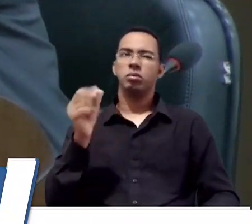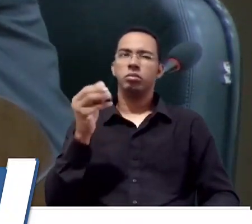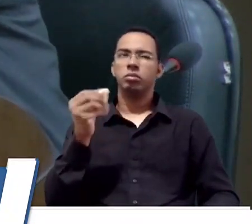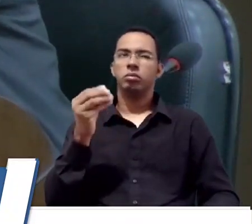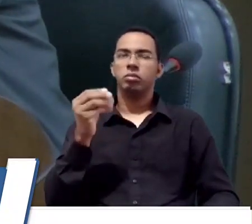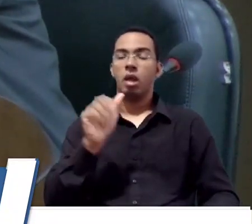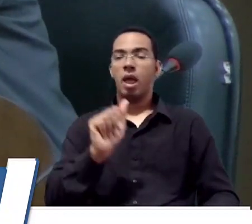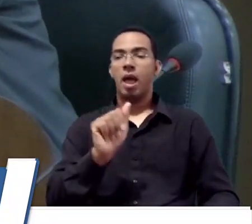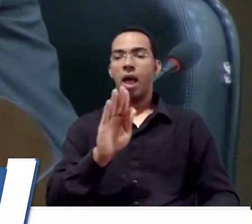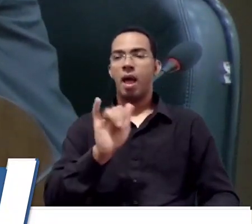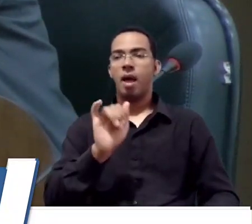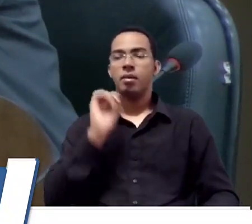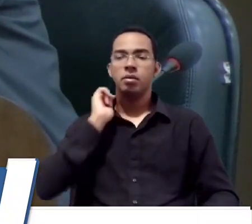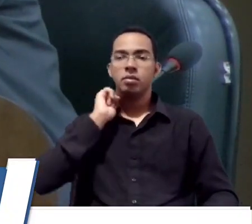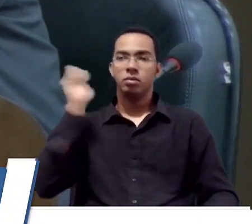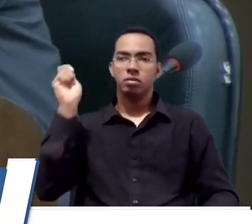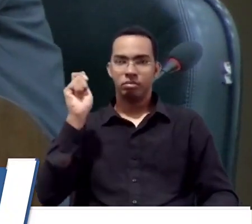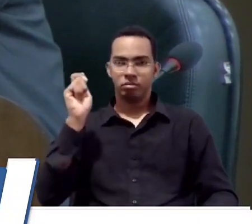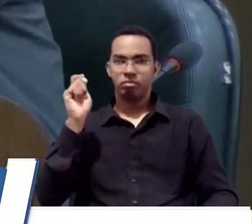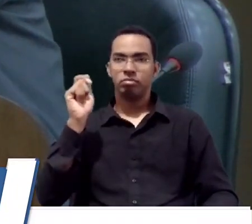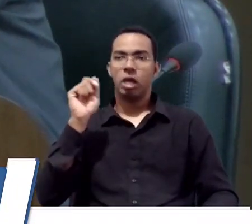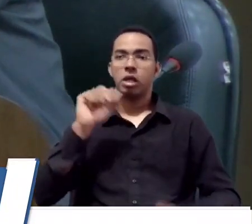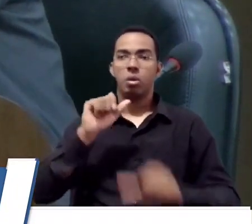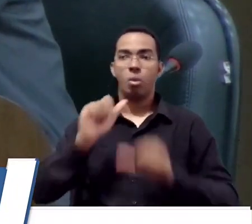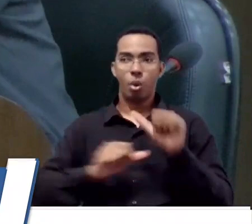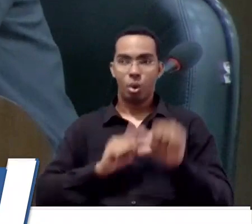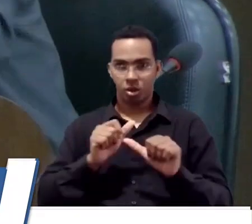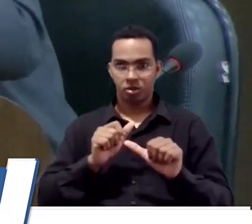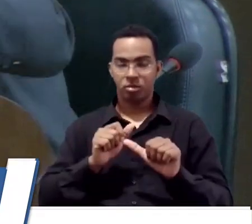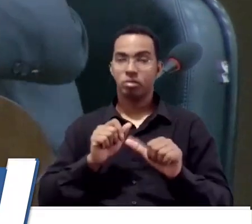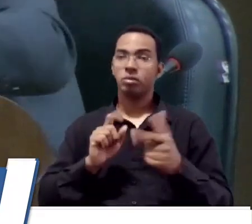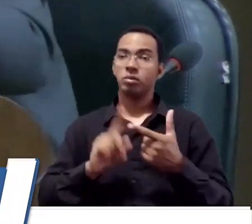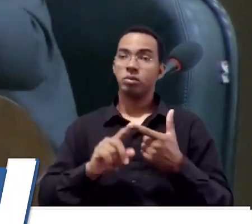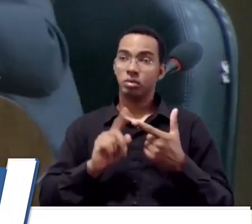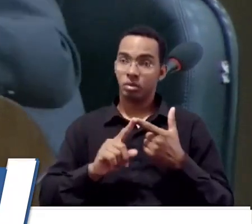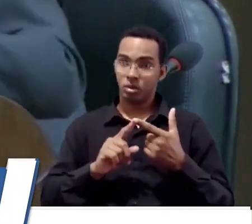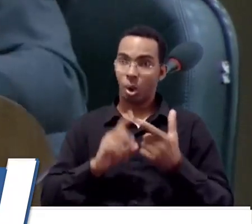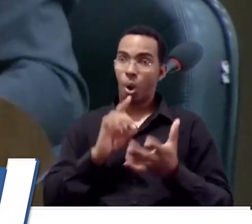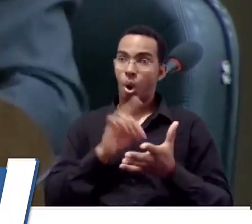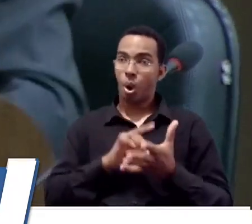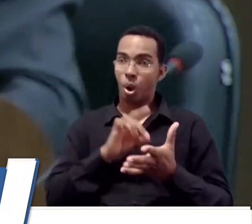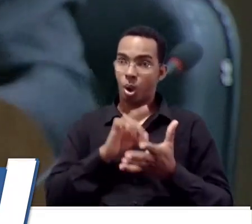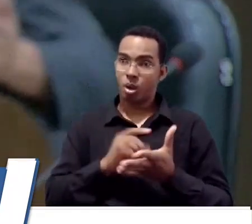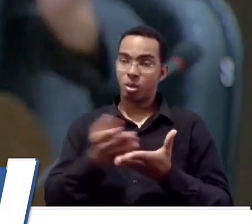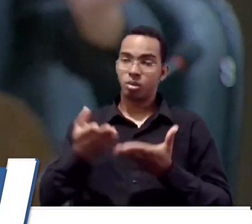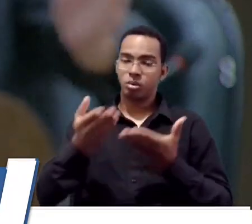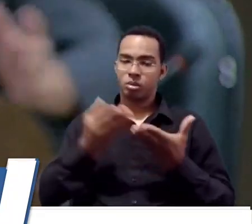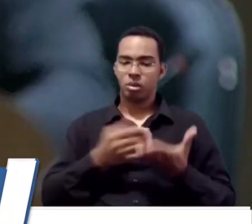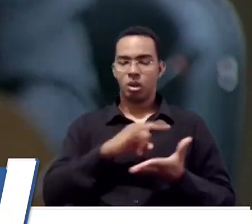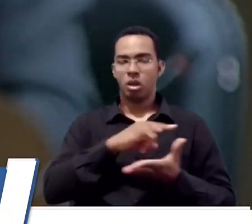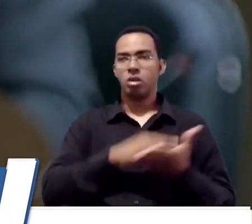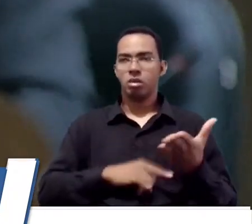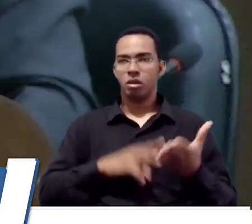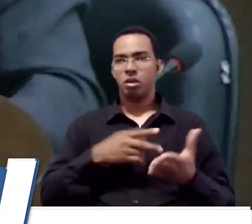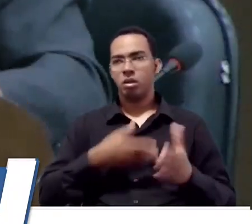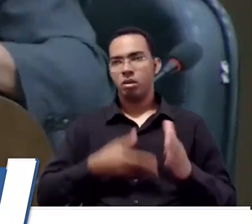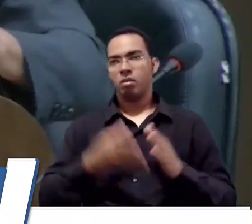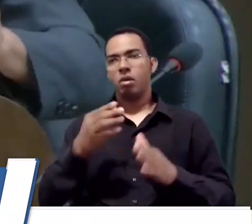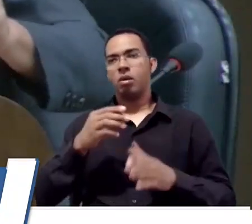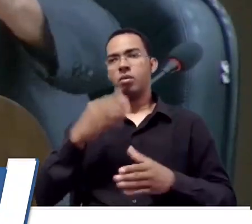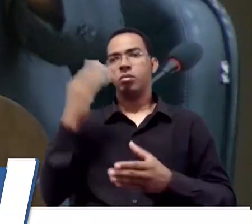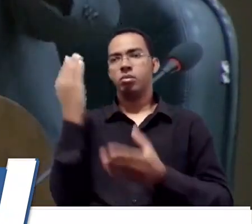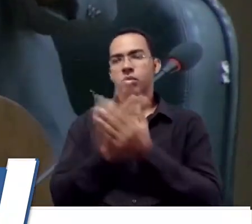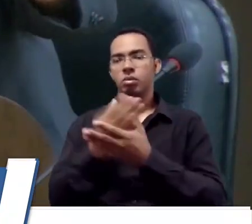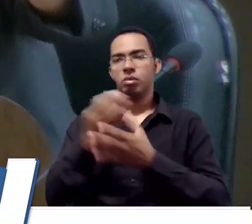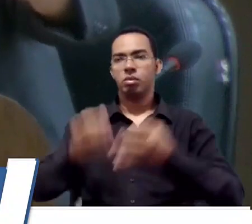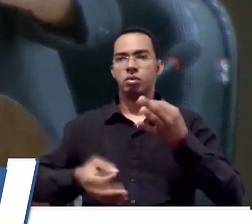abril, que é a que mudou. Aí, assim, oficialmente recebendo essa documentação, nós vamos tomar as medidas